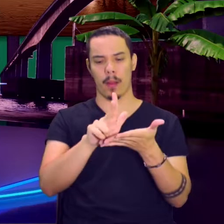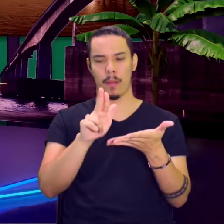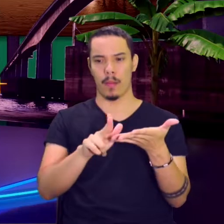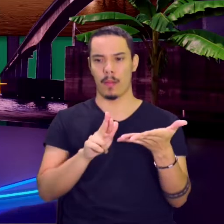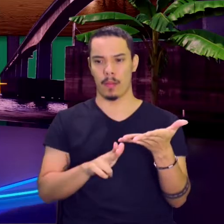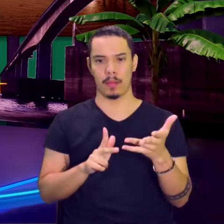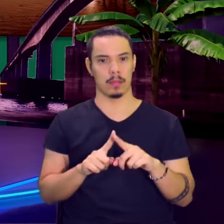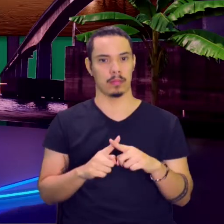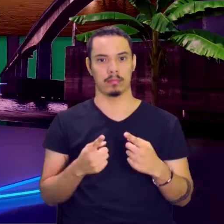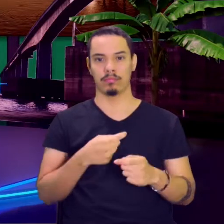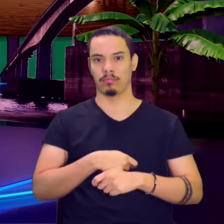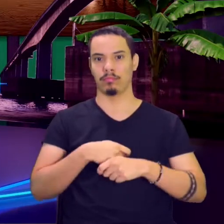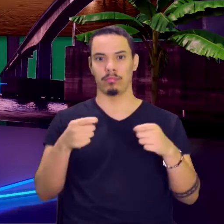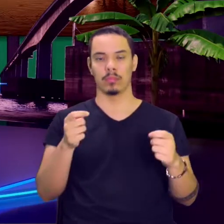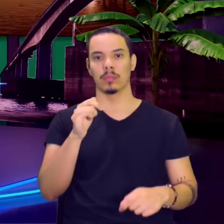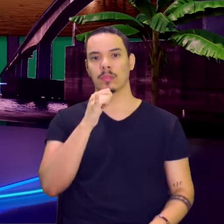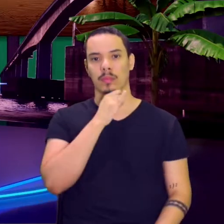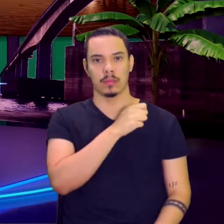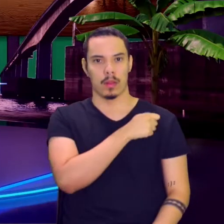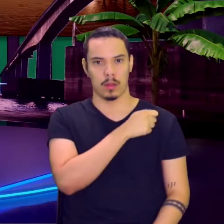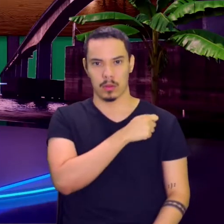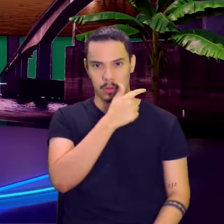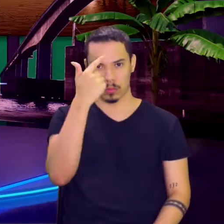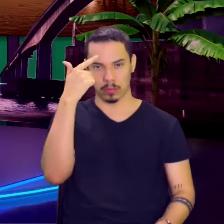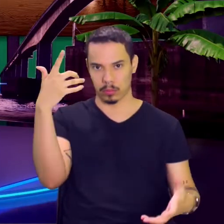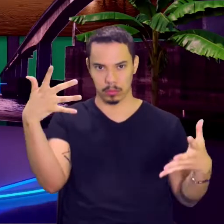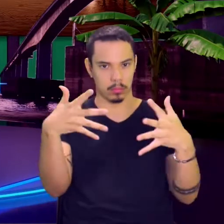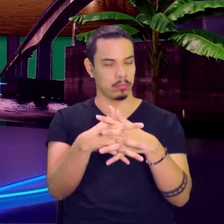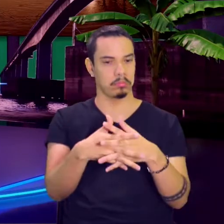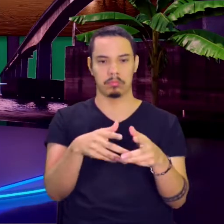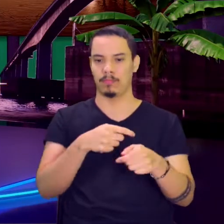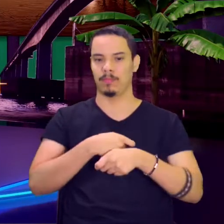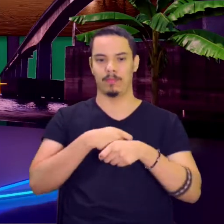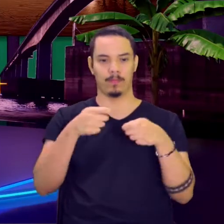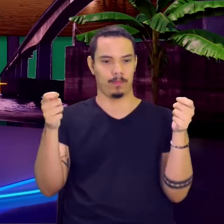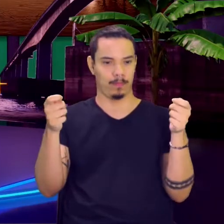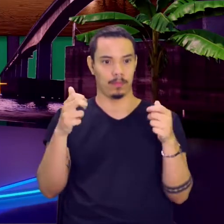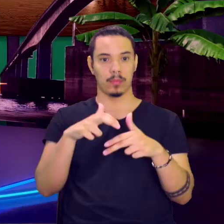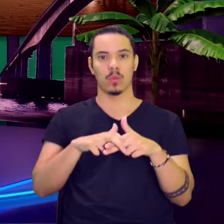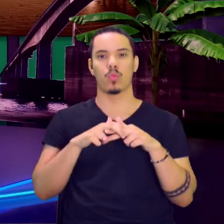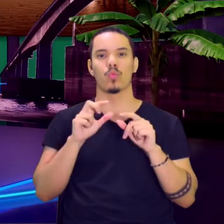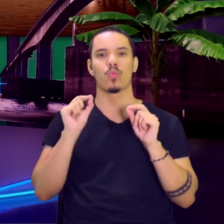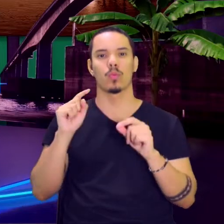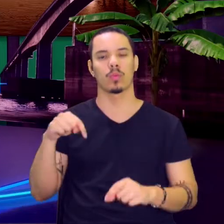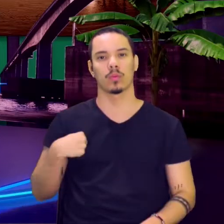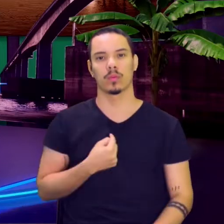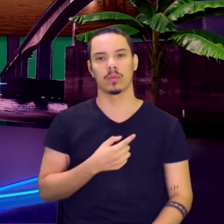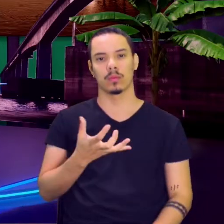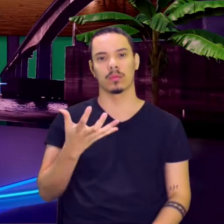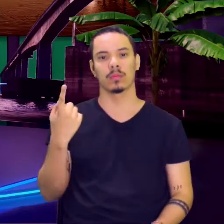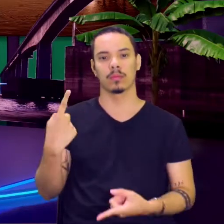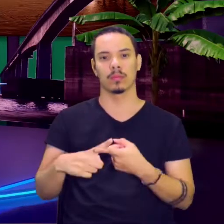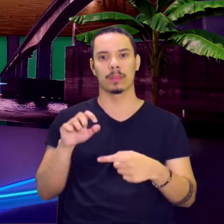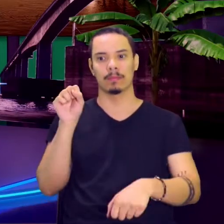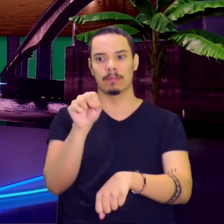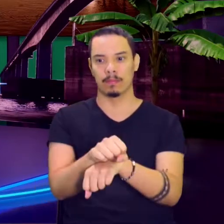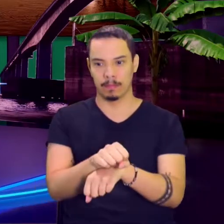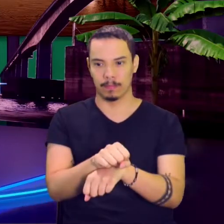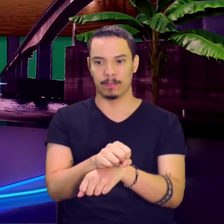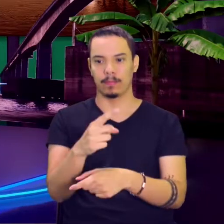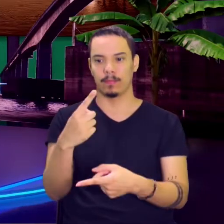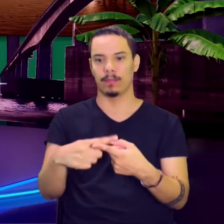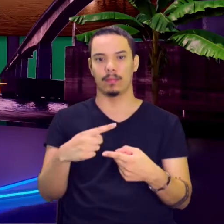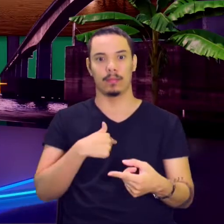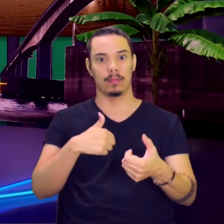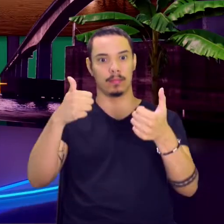não dá do nosso aluno confundir. Sim, claro. Então, o que a gente quer? Por que a gente deu essa paradinha aqui? A gente fez essa